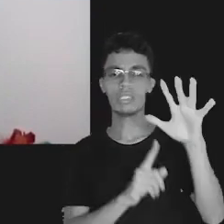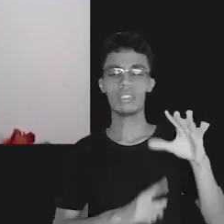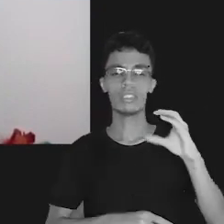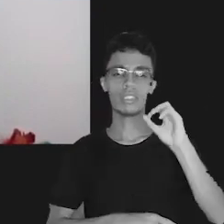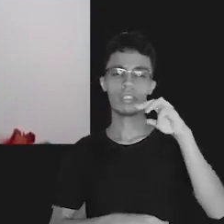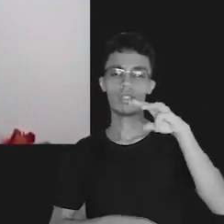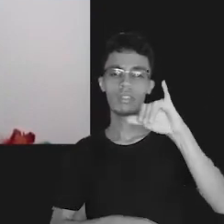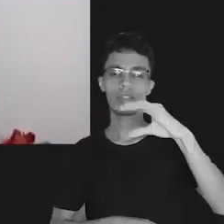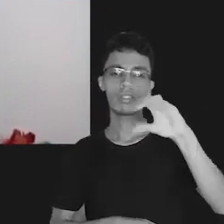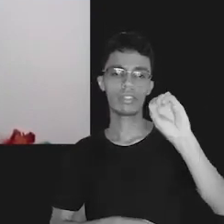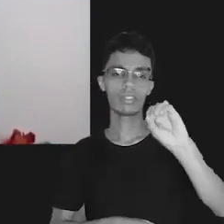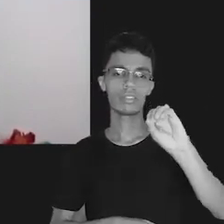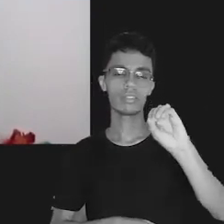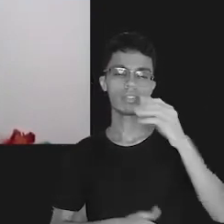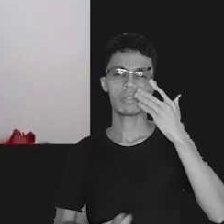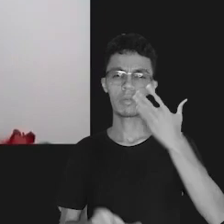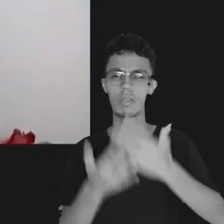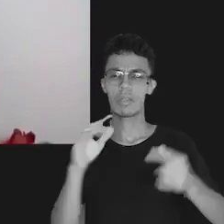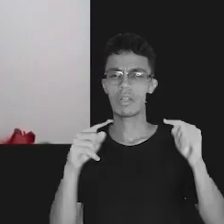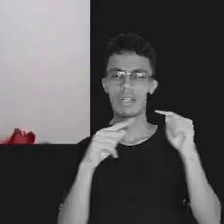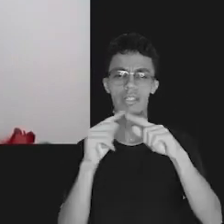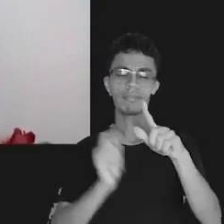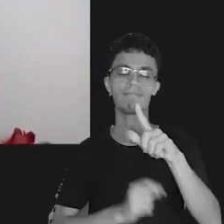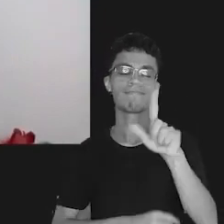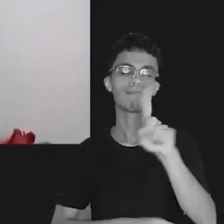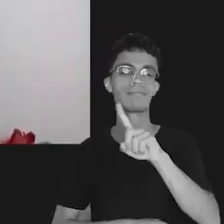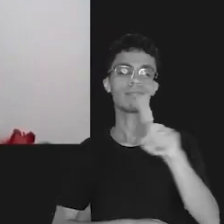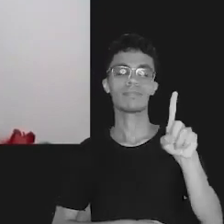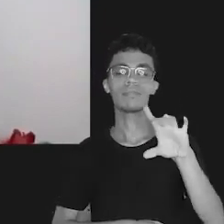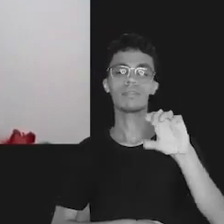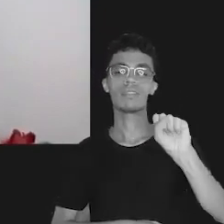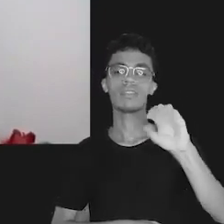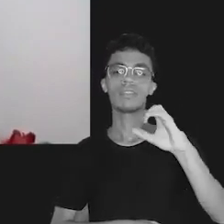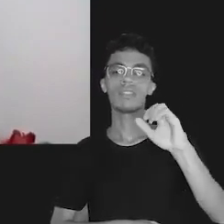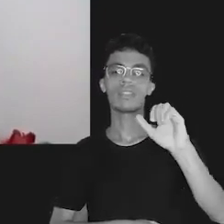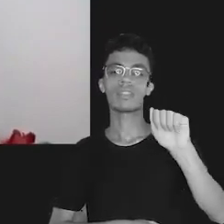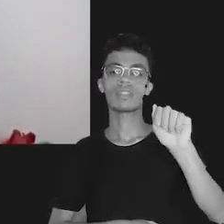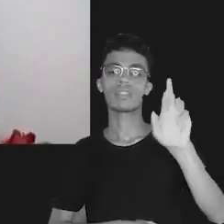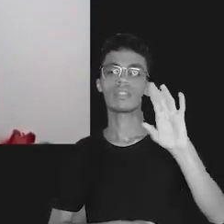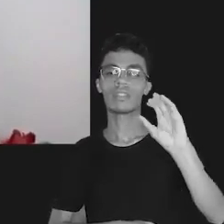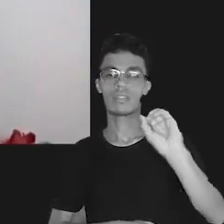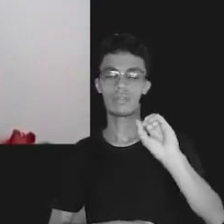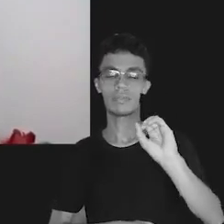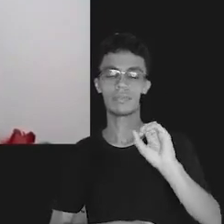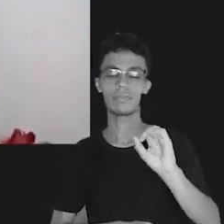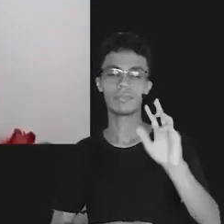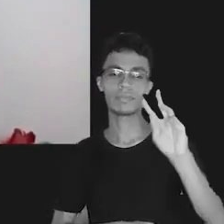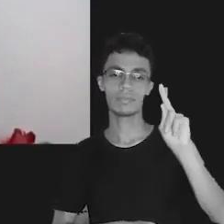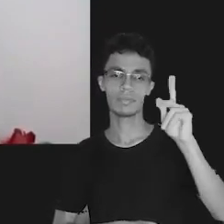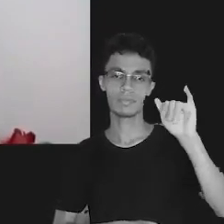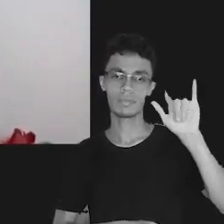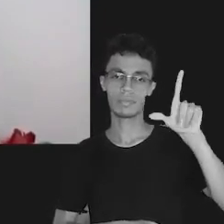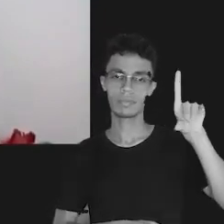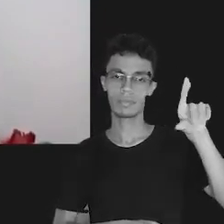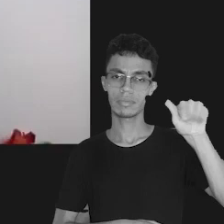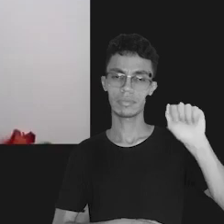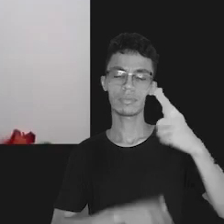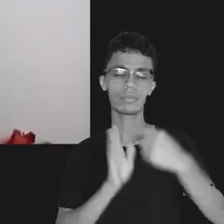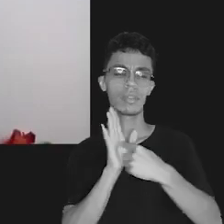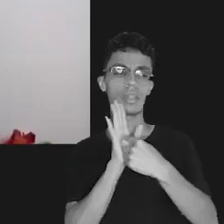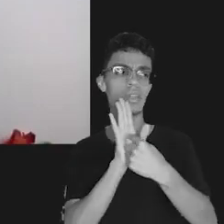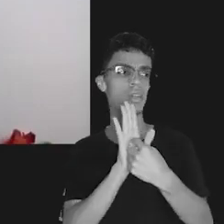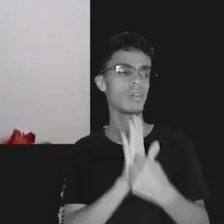cômico, mas sem perder o vínculo com o sacro, não é? E a Hilda traz isso